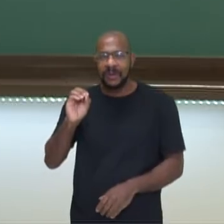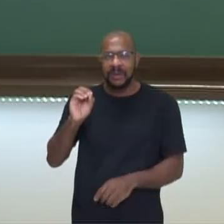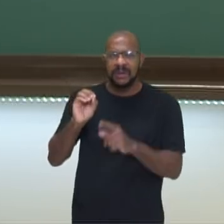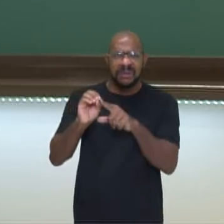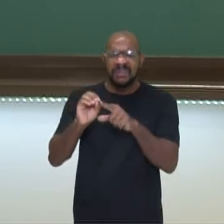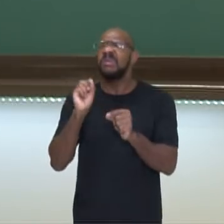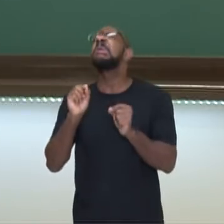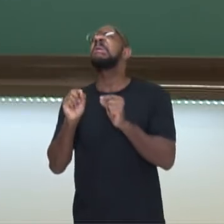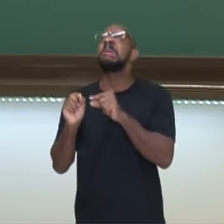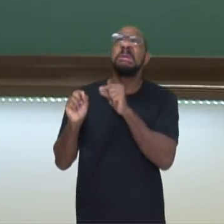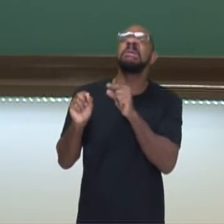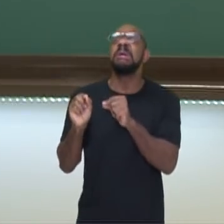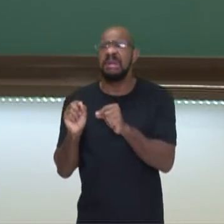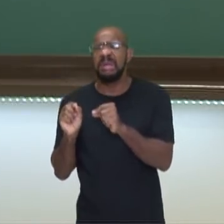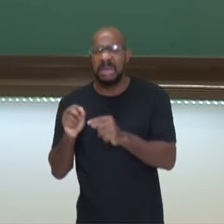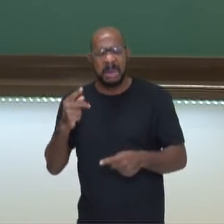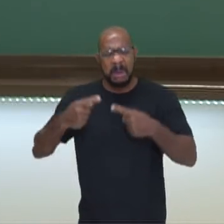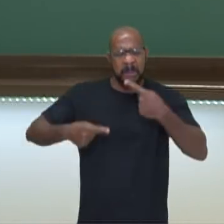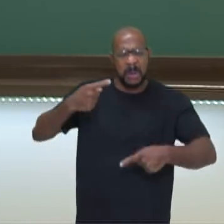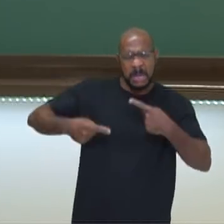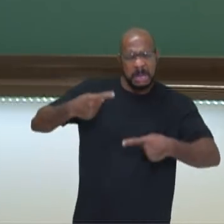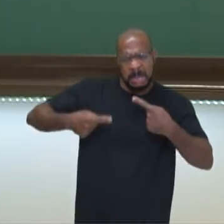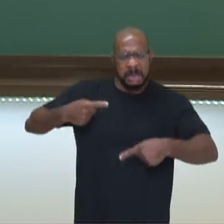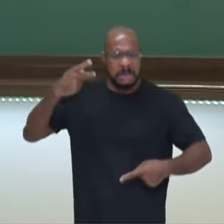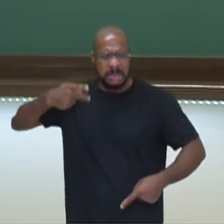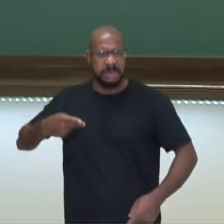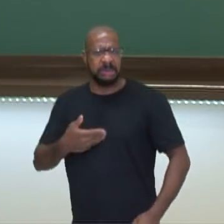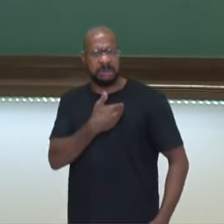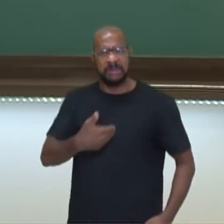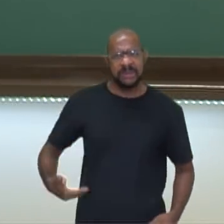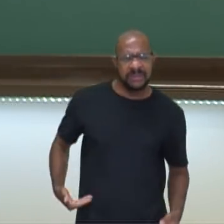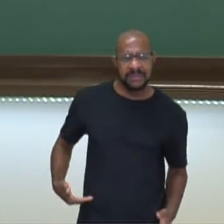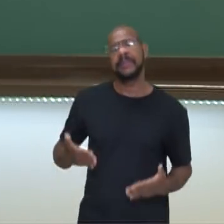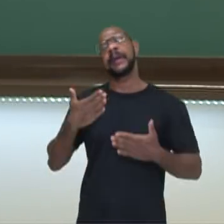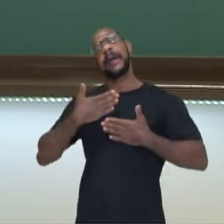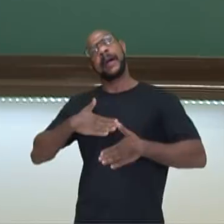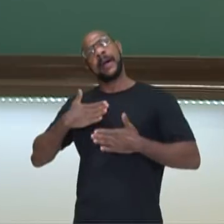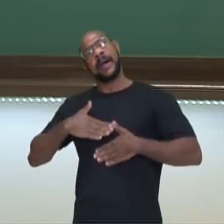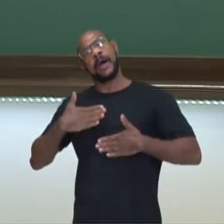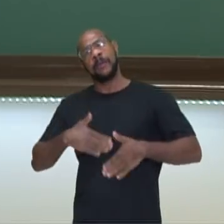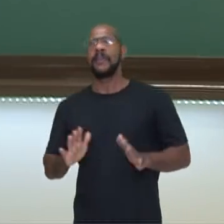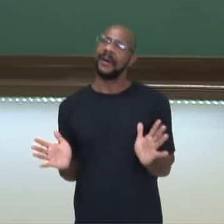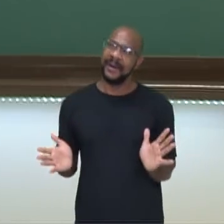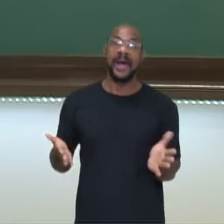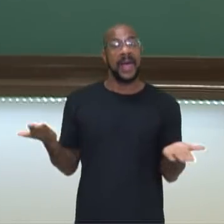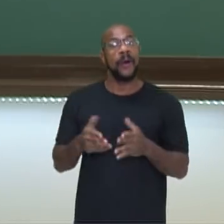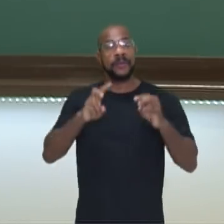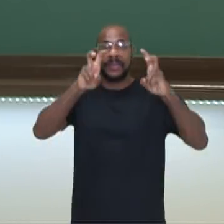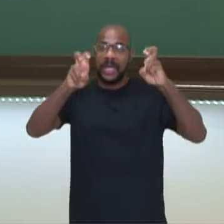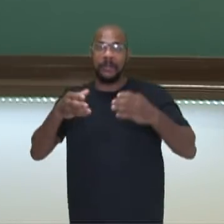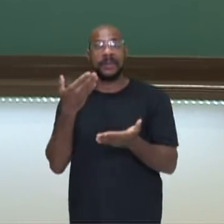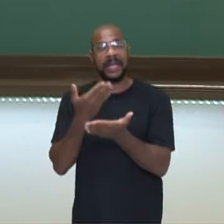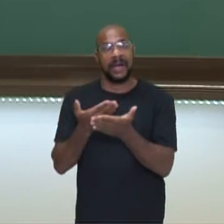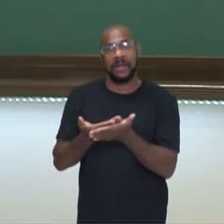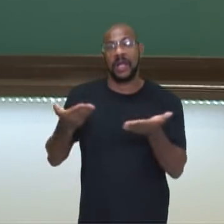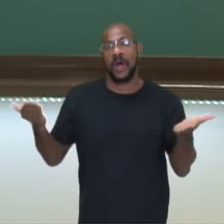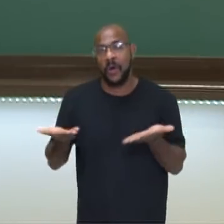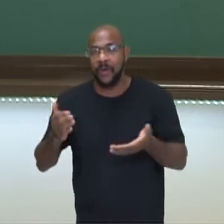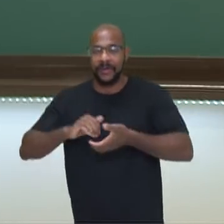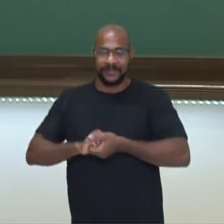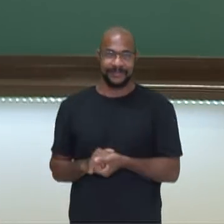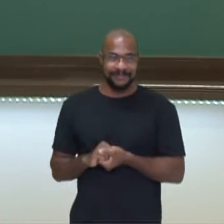de cabresto, política dos governadores? Calma, bebê! É o tema para essa nossa aula.